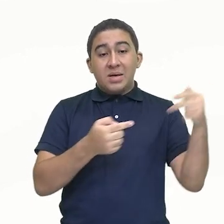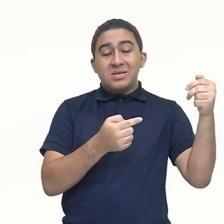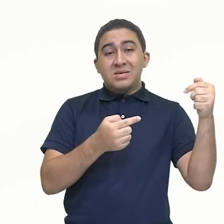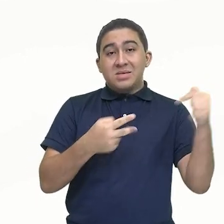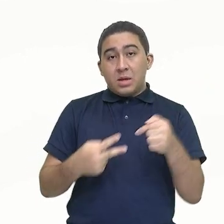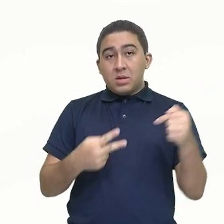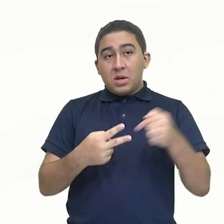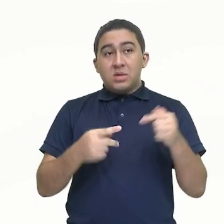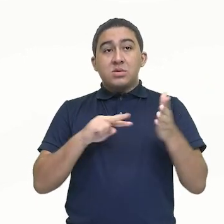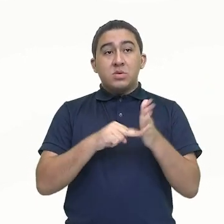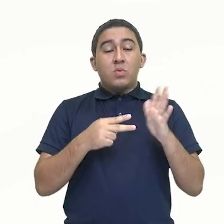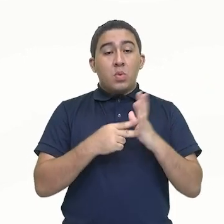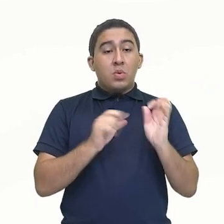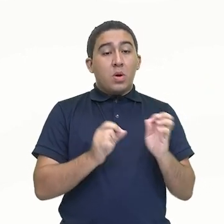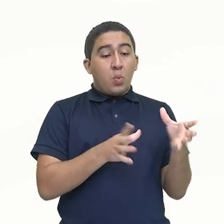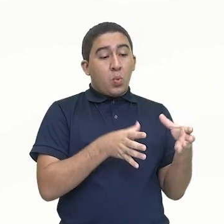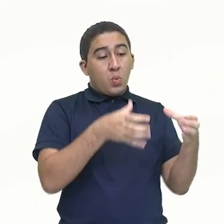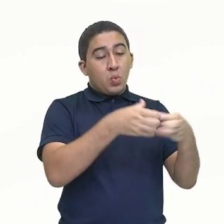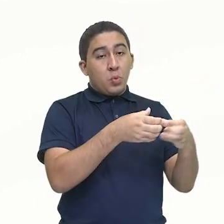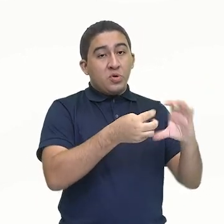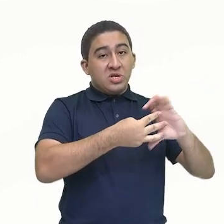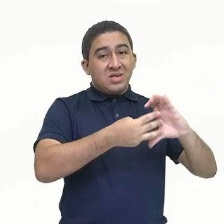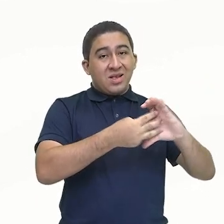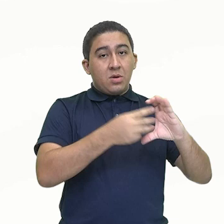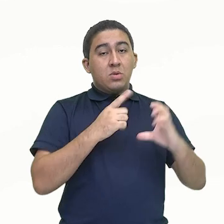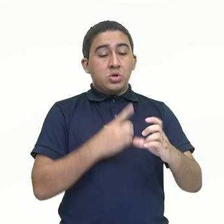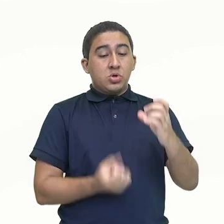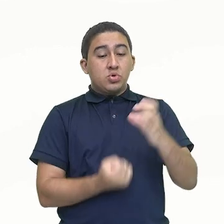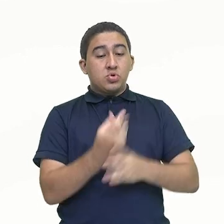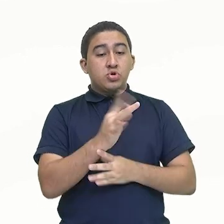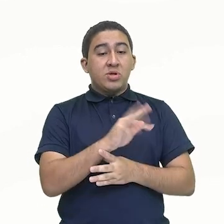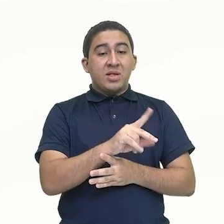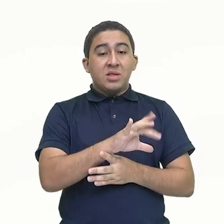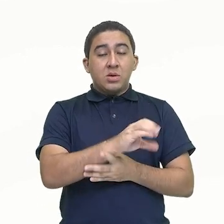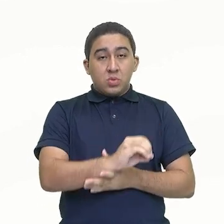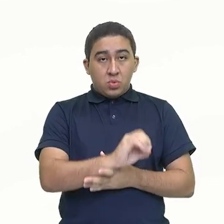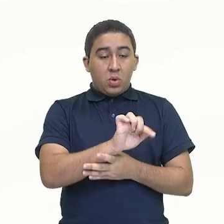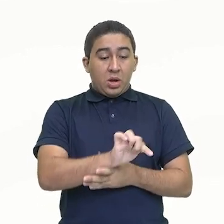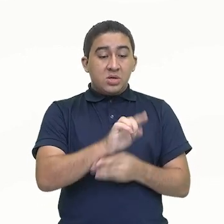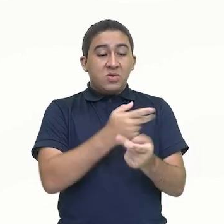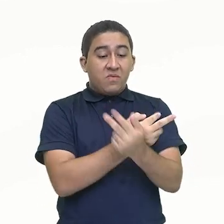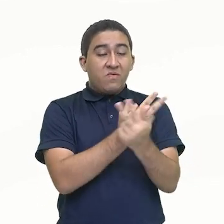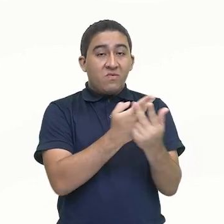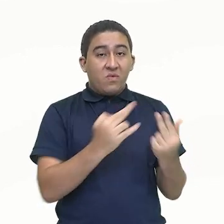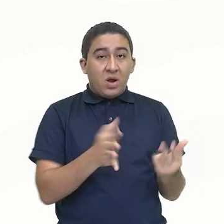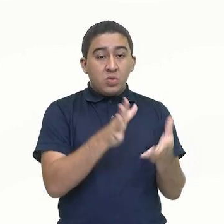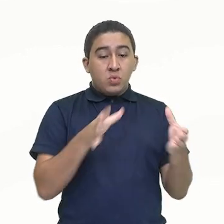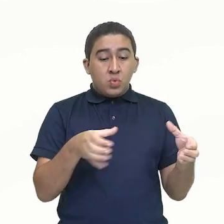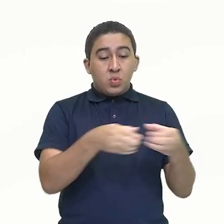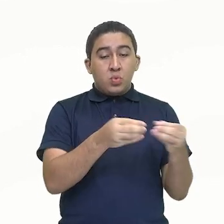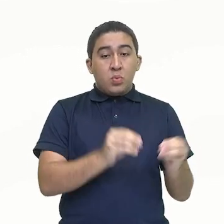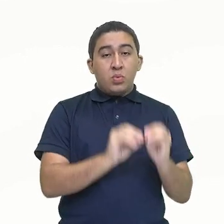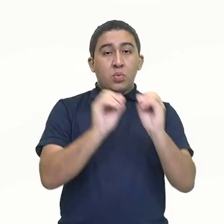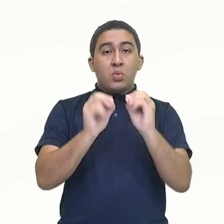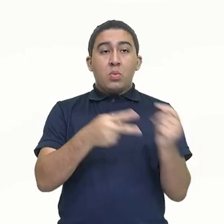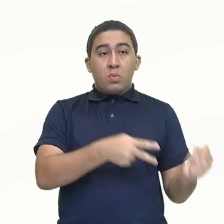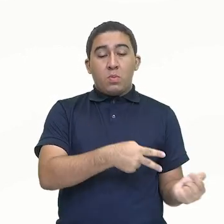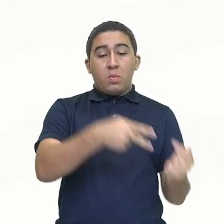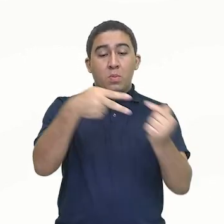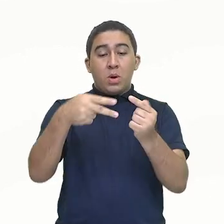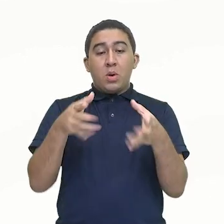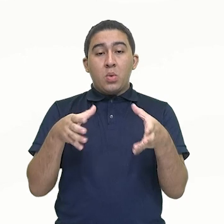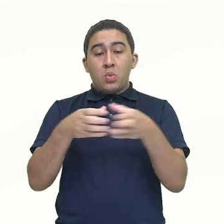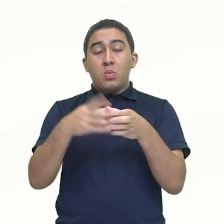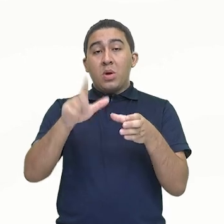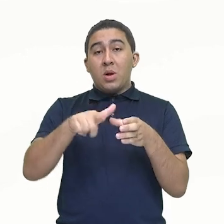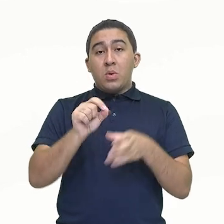como se você dissesse assim, o conjunto de células formam tecidos, os vários tecidos, né, o conjunto de tecidos